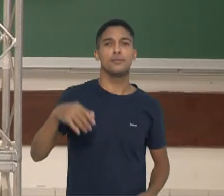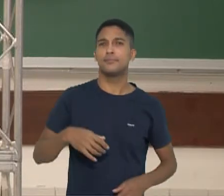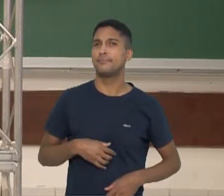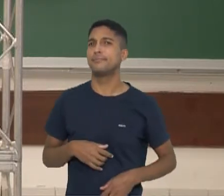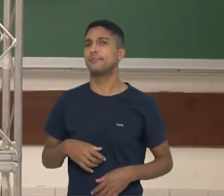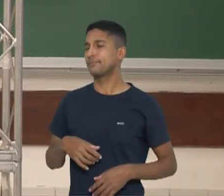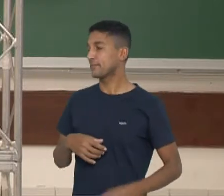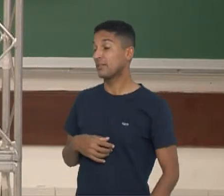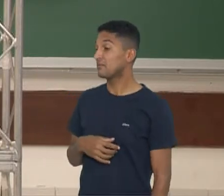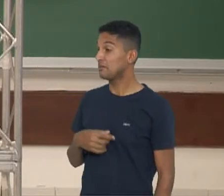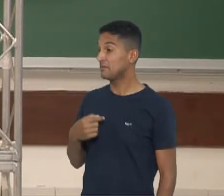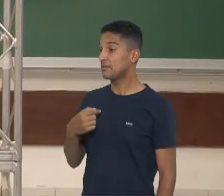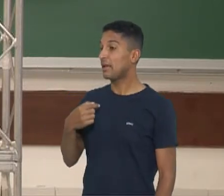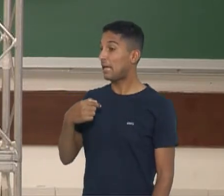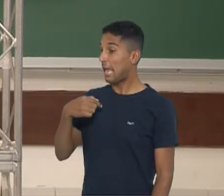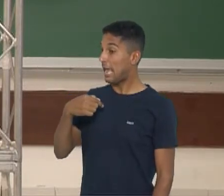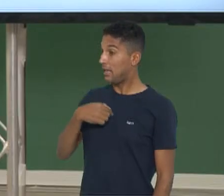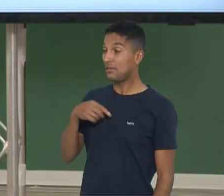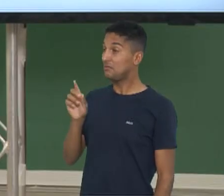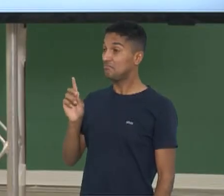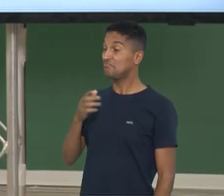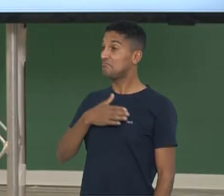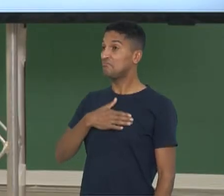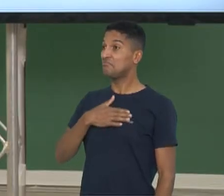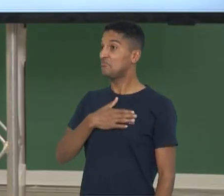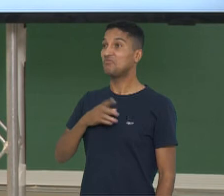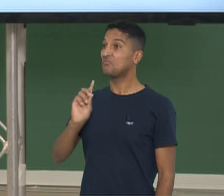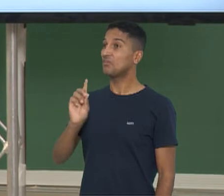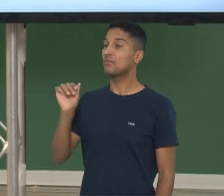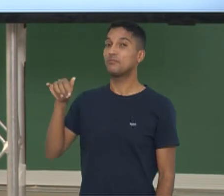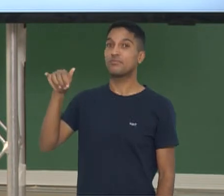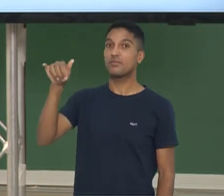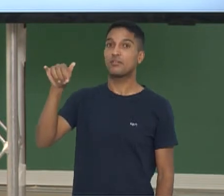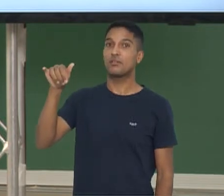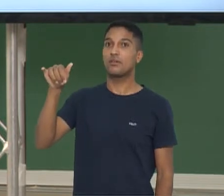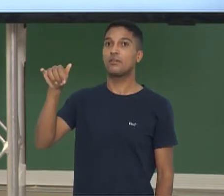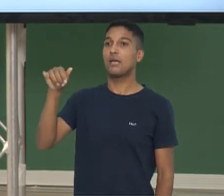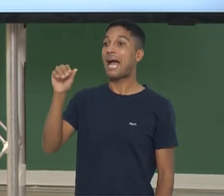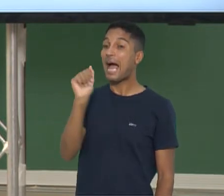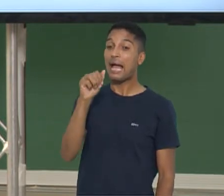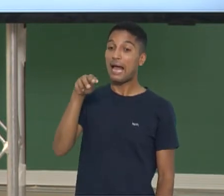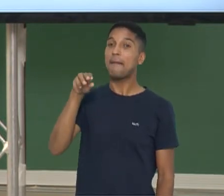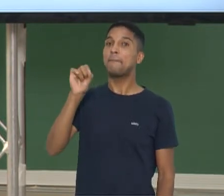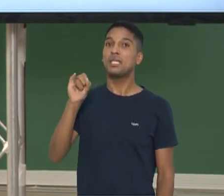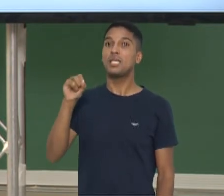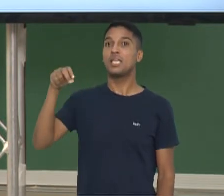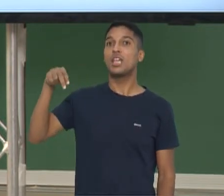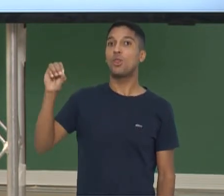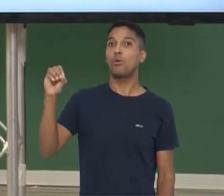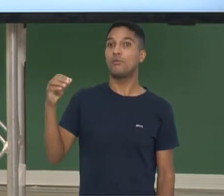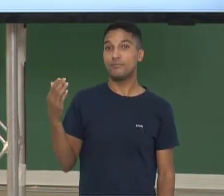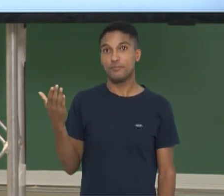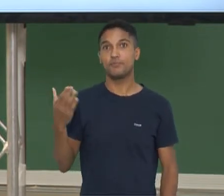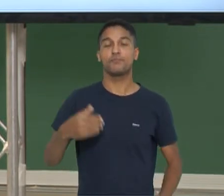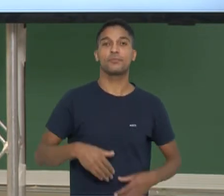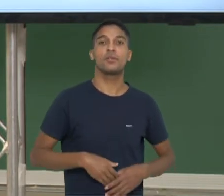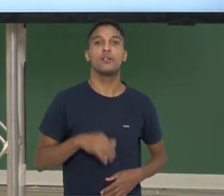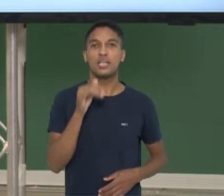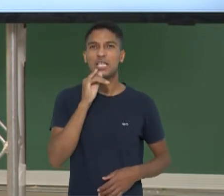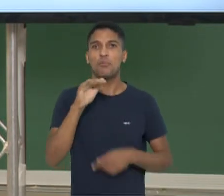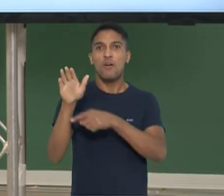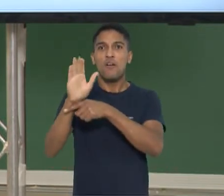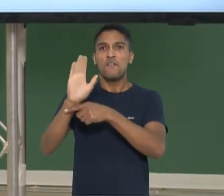a mí no. Eu não gosto. Tá? Não me gustan las películas de terror. Eu não gosto de filme de